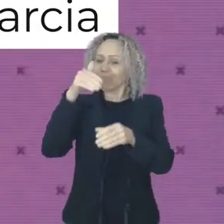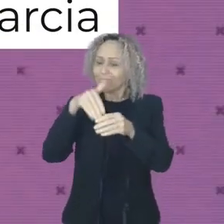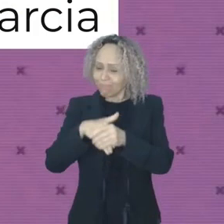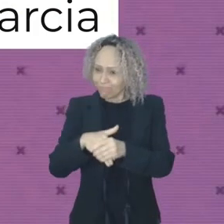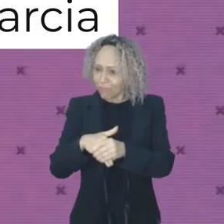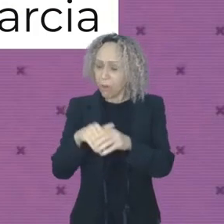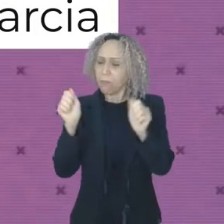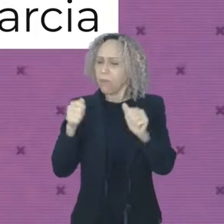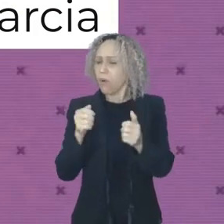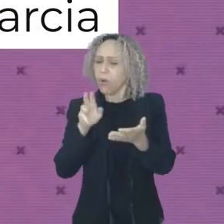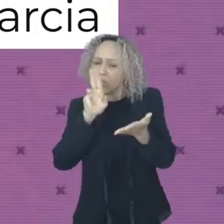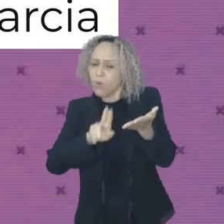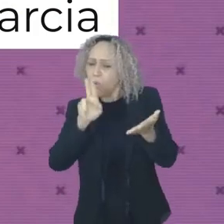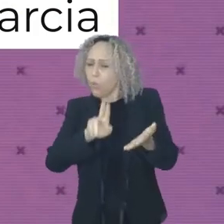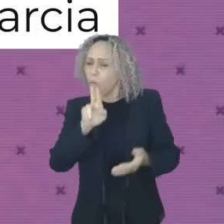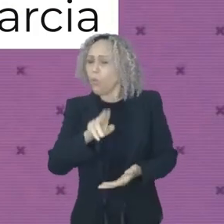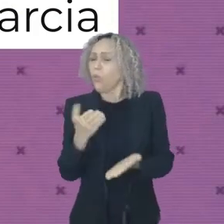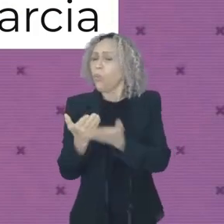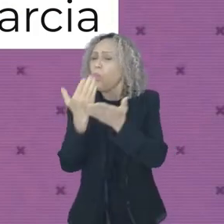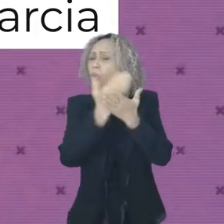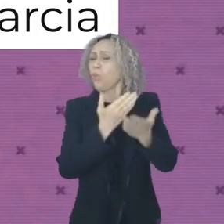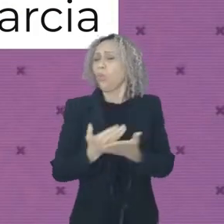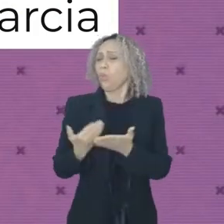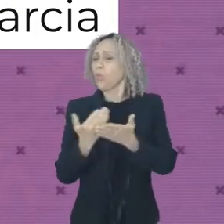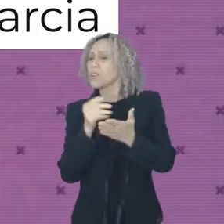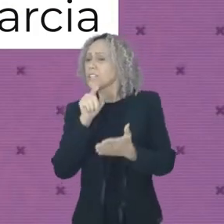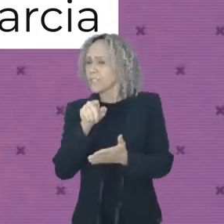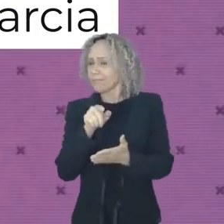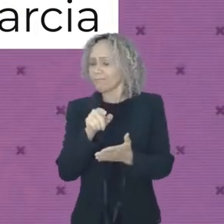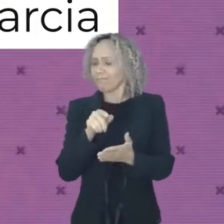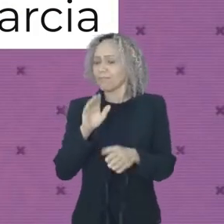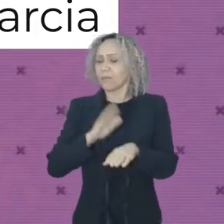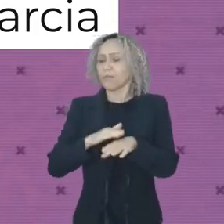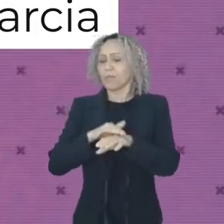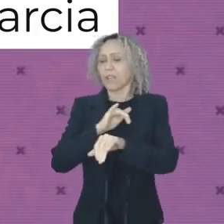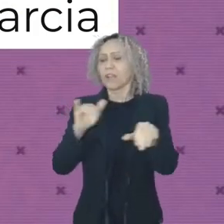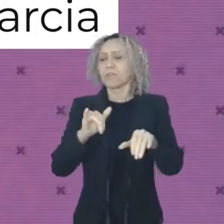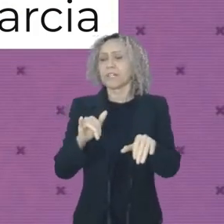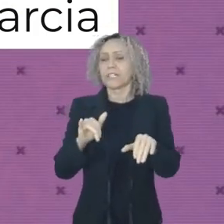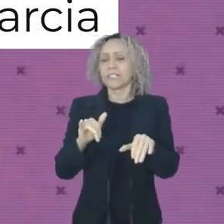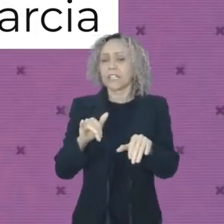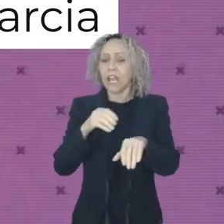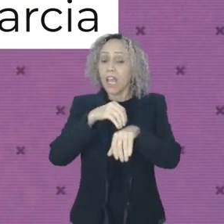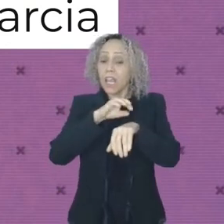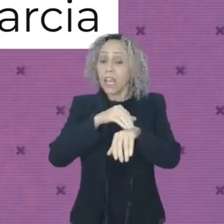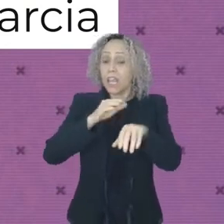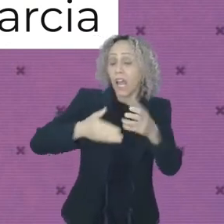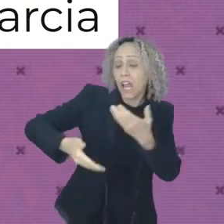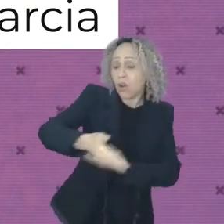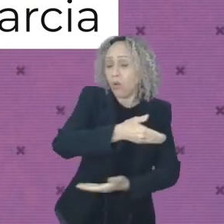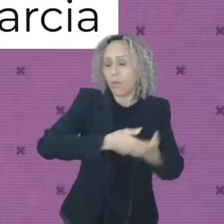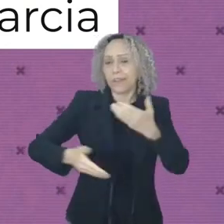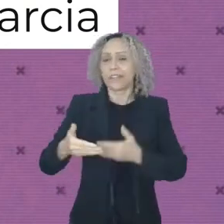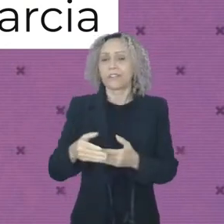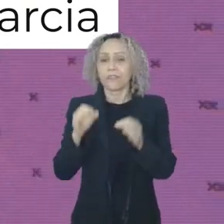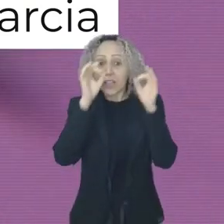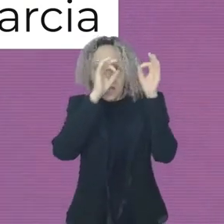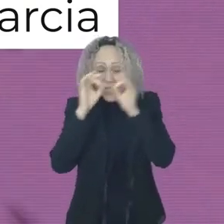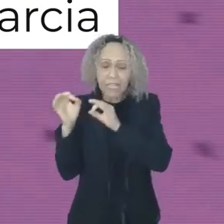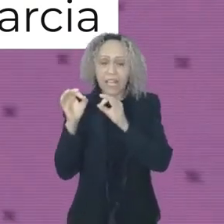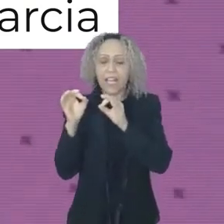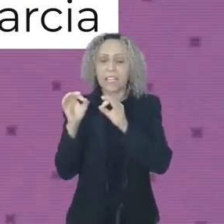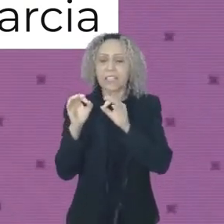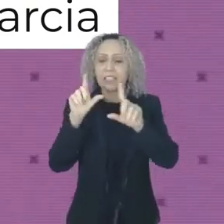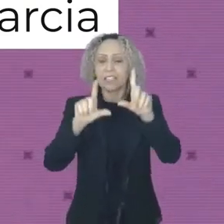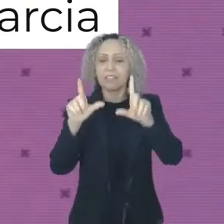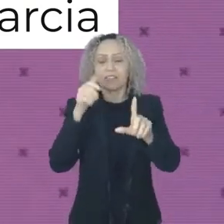temas prioritários em suas campanhas e mandatos. Compartilhe estas aulas com as companheiras, fique ligada no TV Elas por Elas Formação